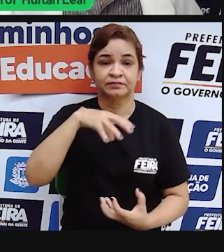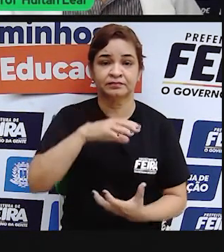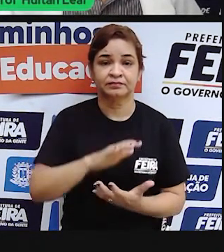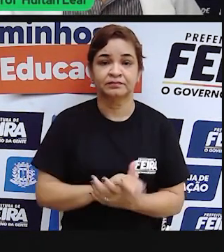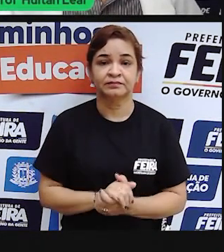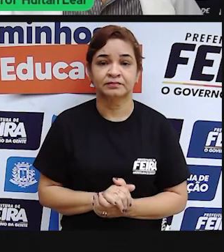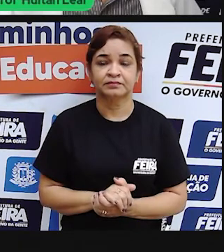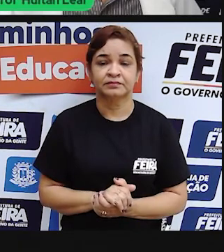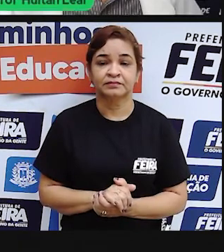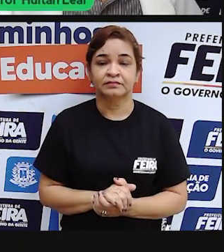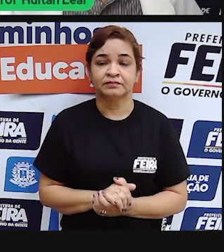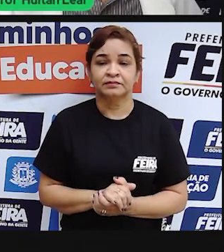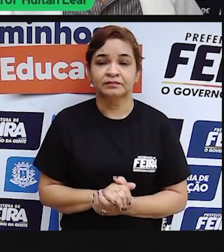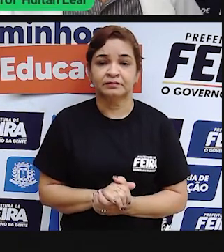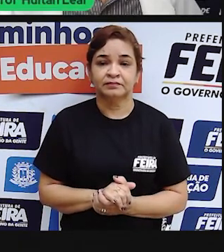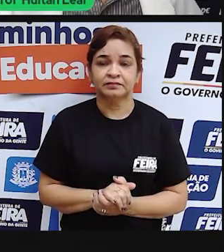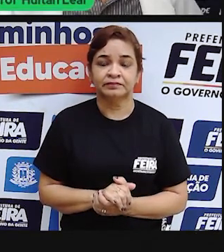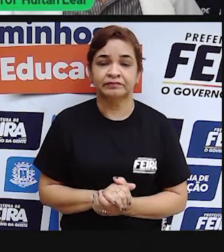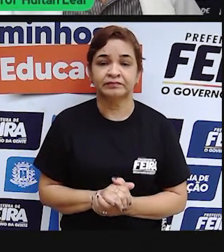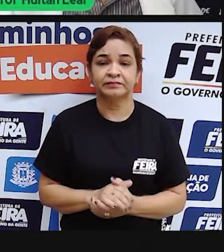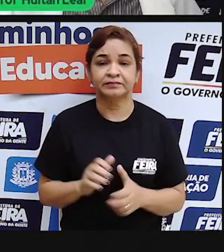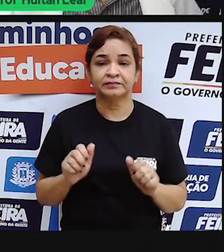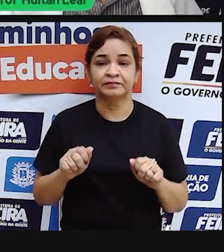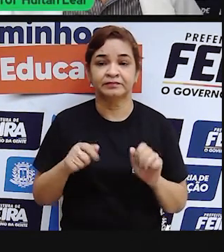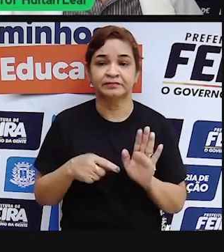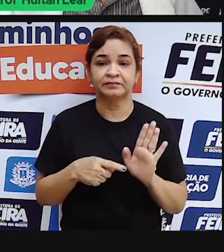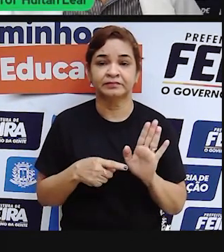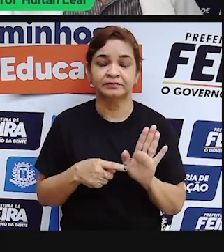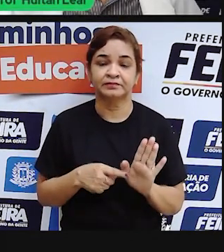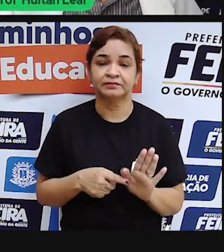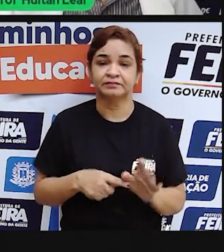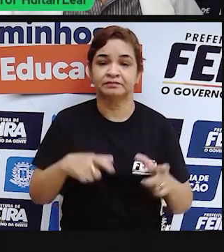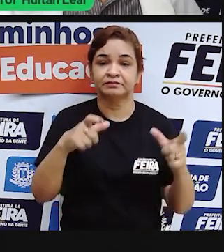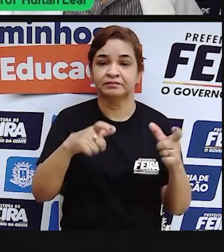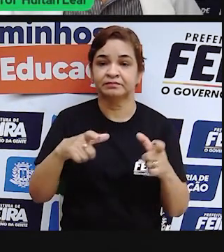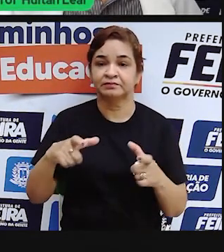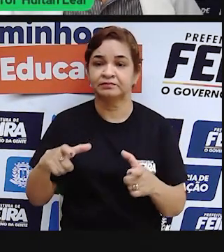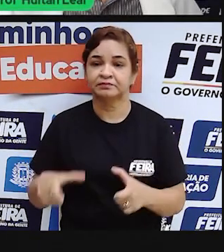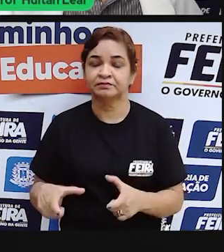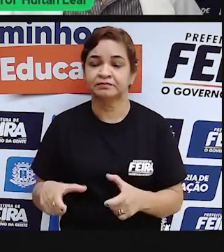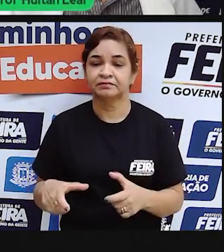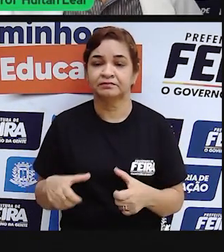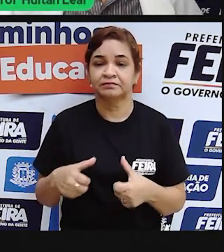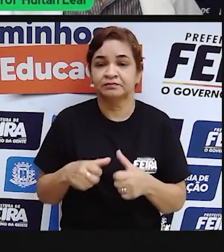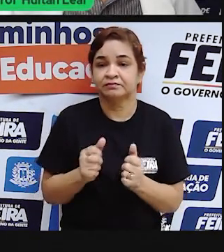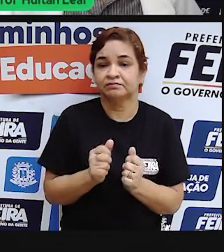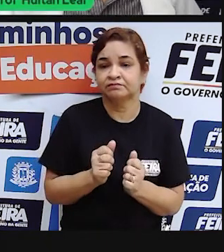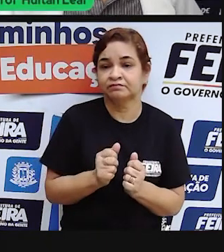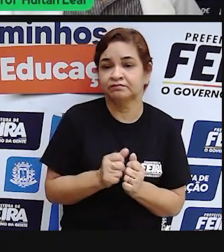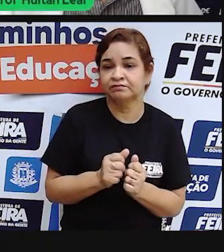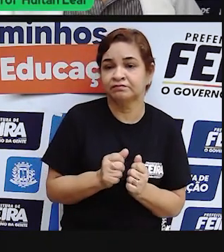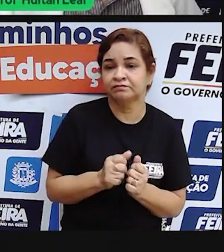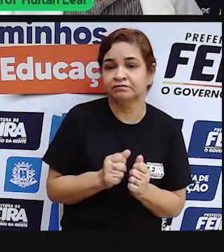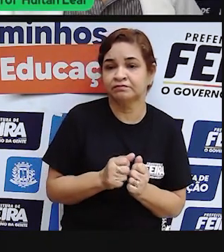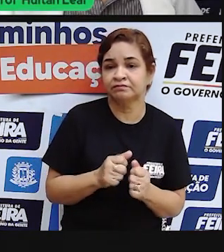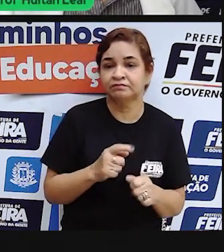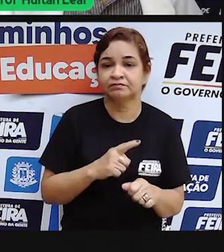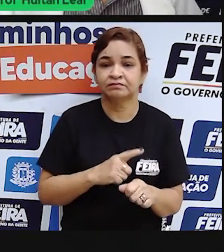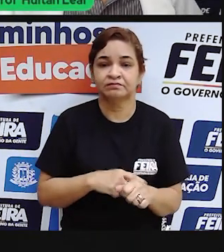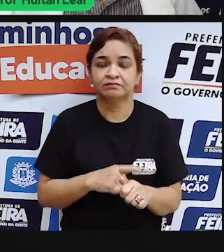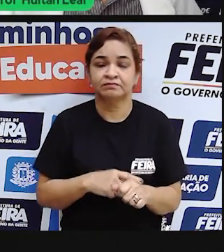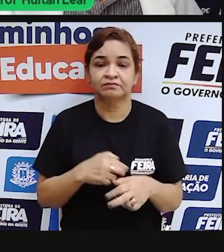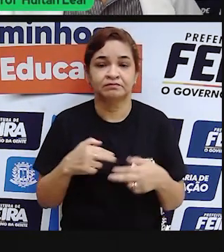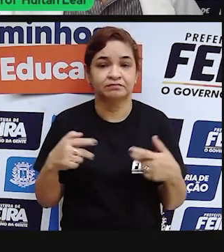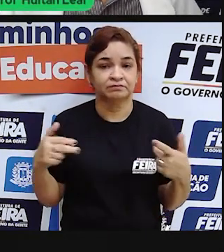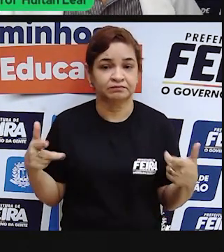O substantivo serve para representar uma ideia de lugar, de companhia, de tempo, e